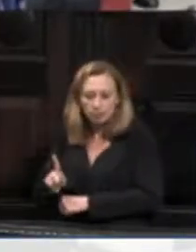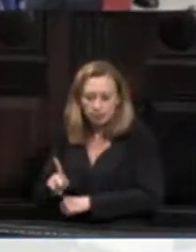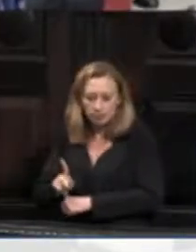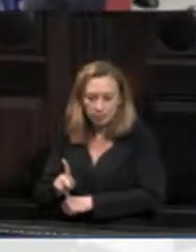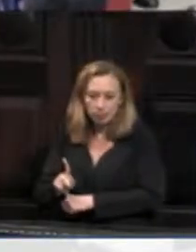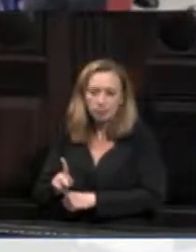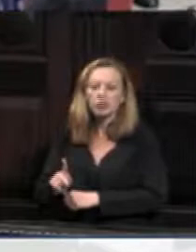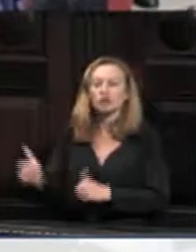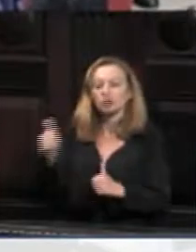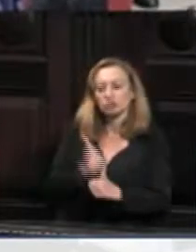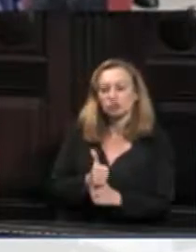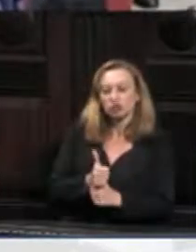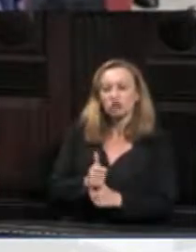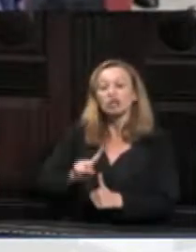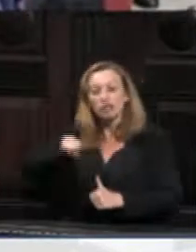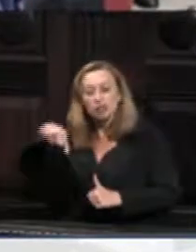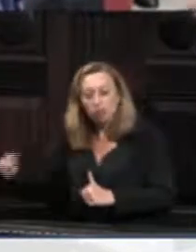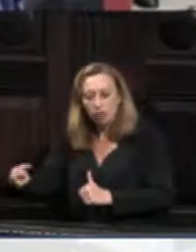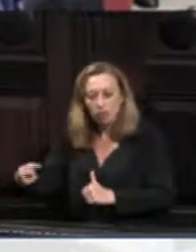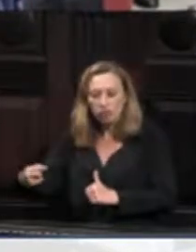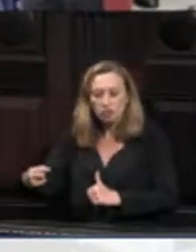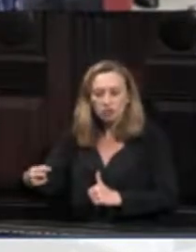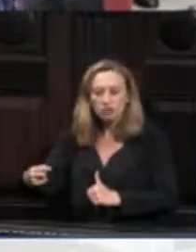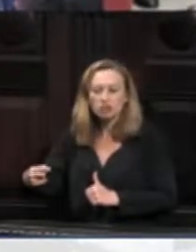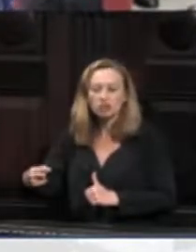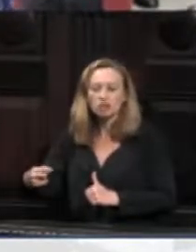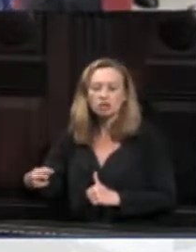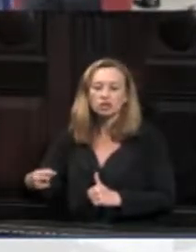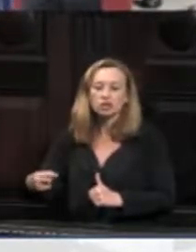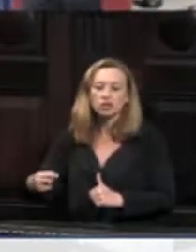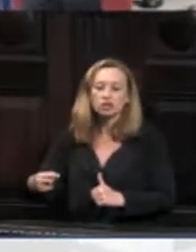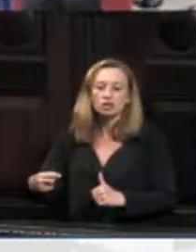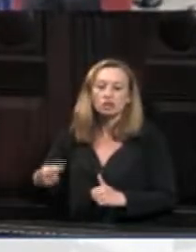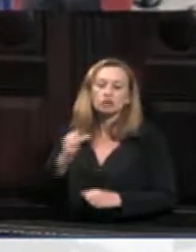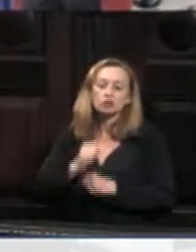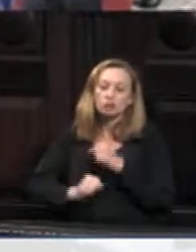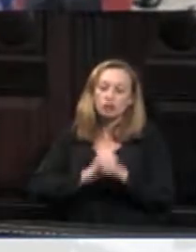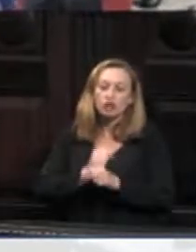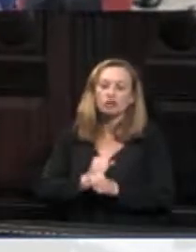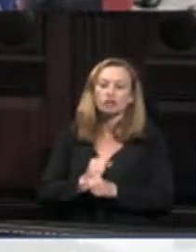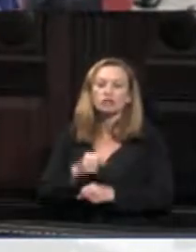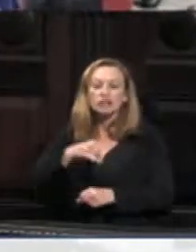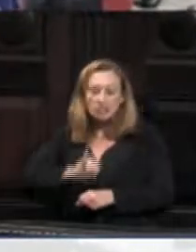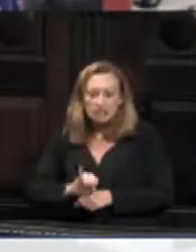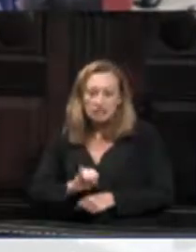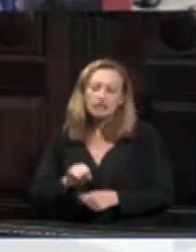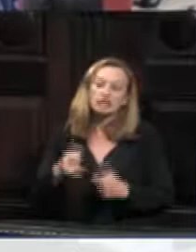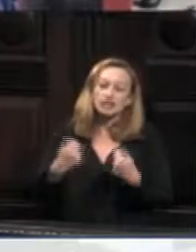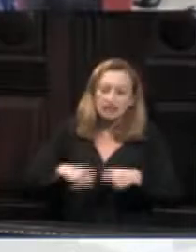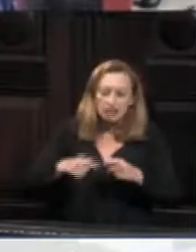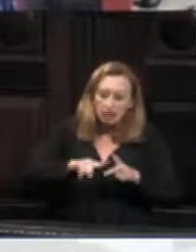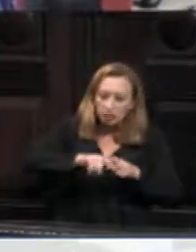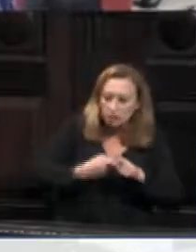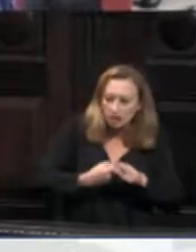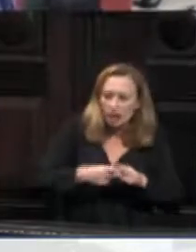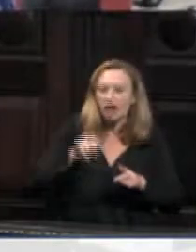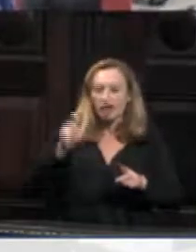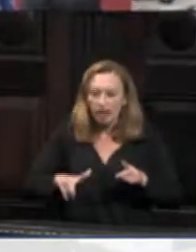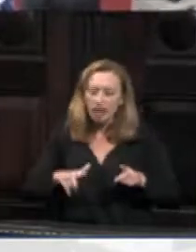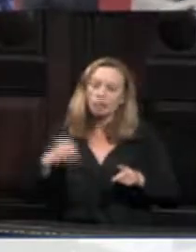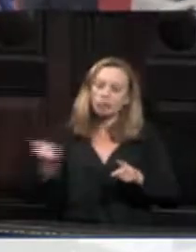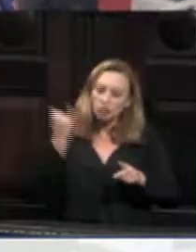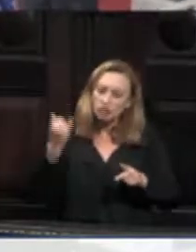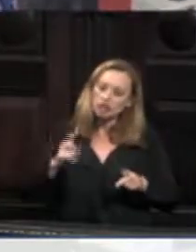esse substitutivo e depois, na próxima legislatura, caso sejam necessários alguns ajustes, eles certamente serão